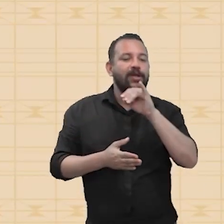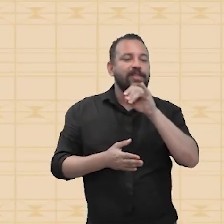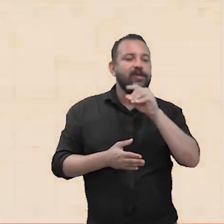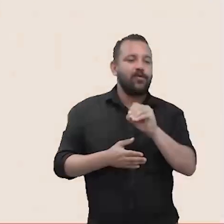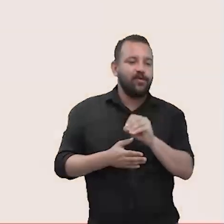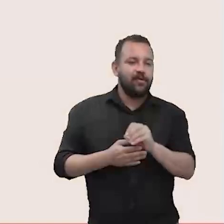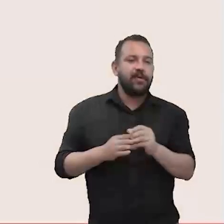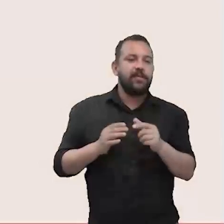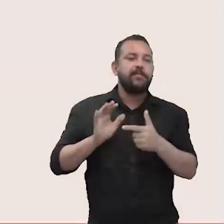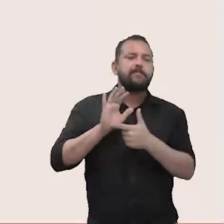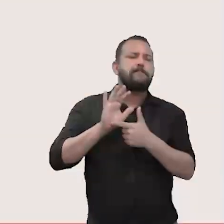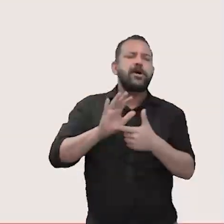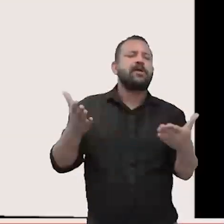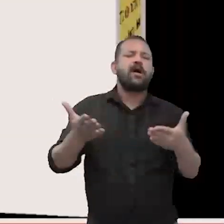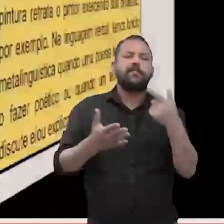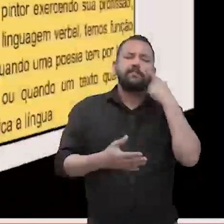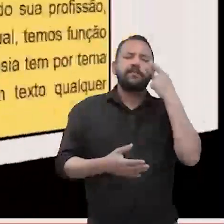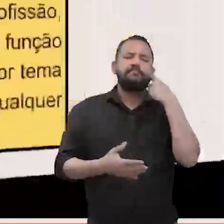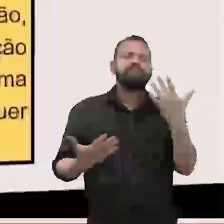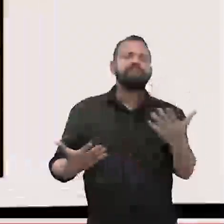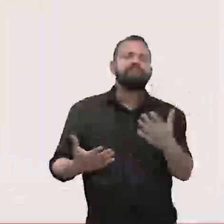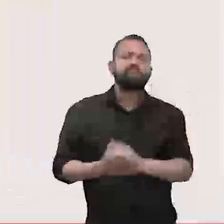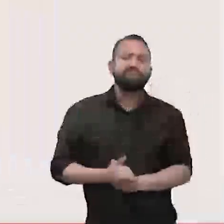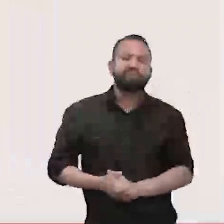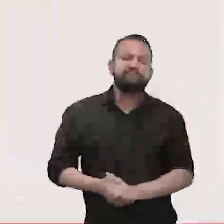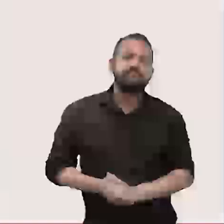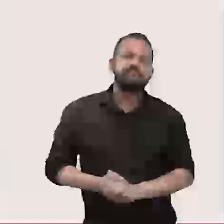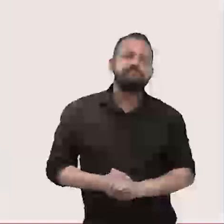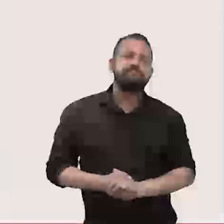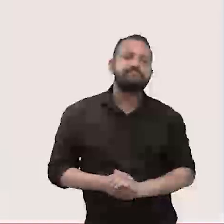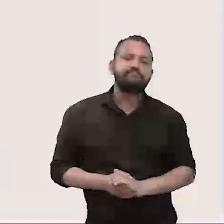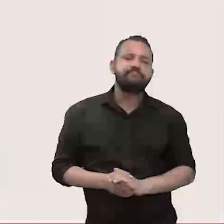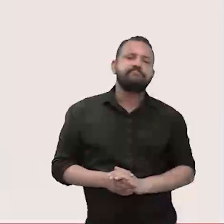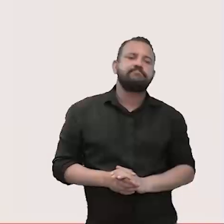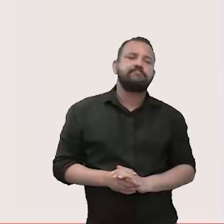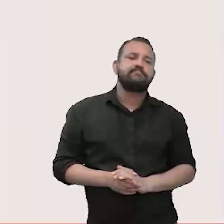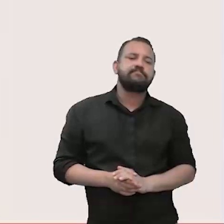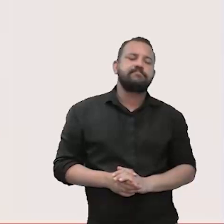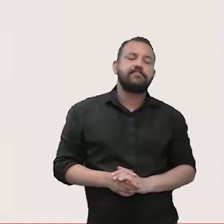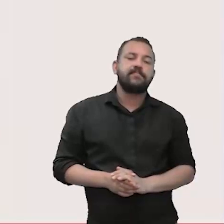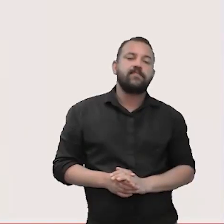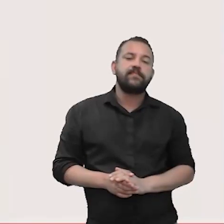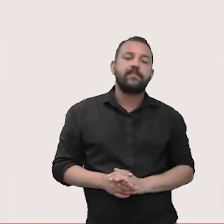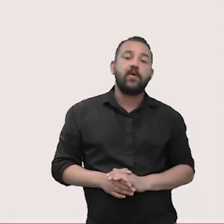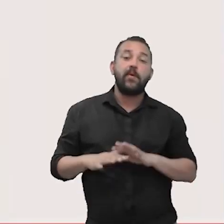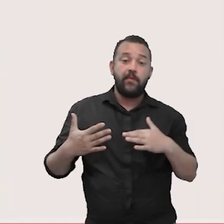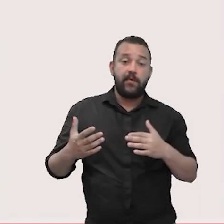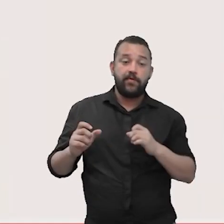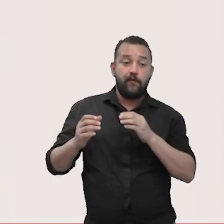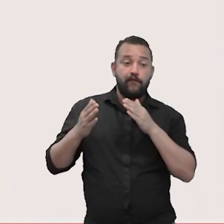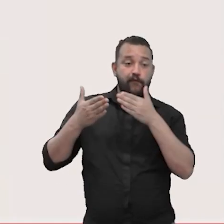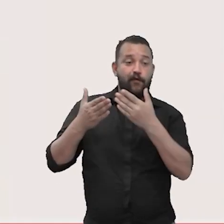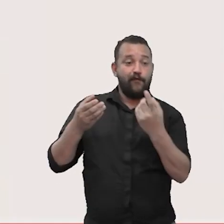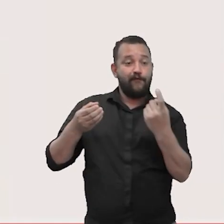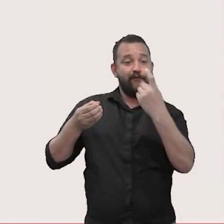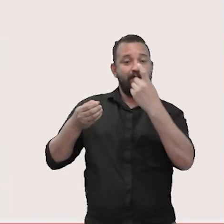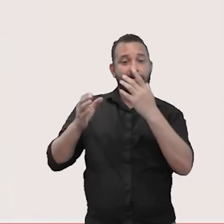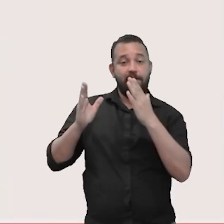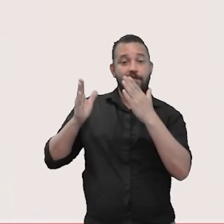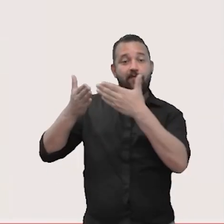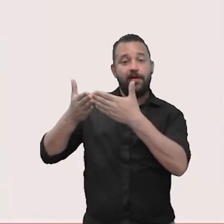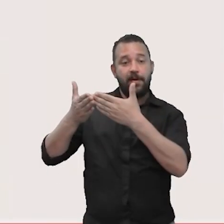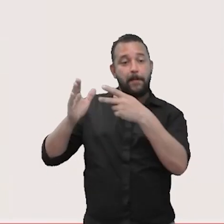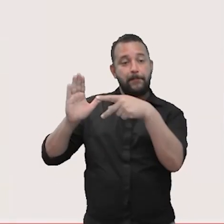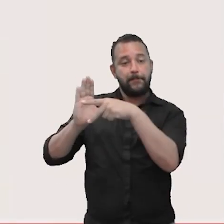uma olhada aí. Observa lá. Eu coloquei, ó. Quando o foco está voltado para a própria